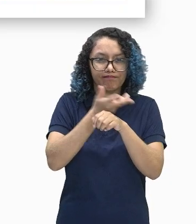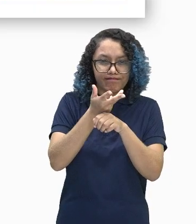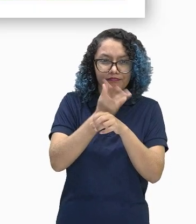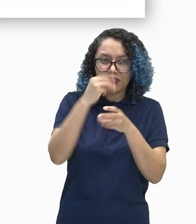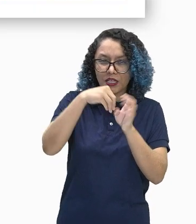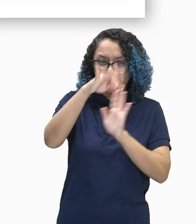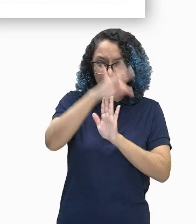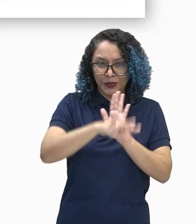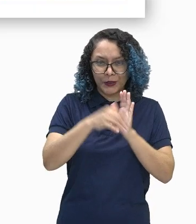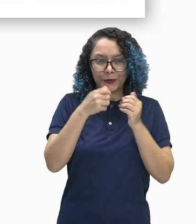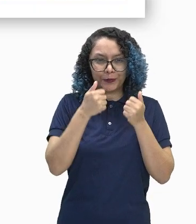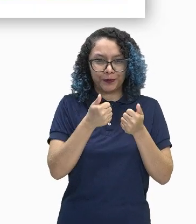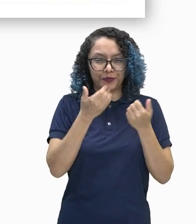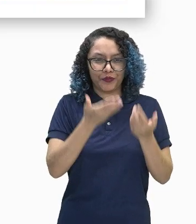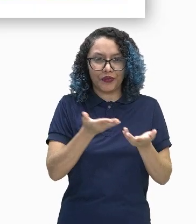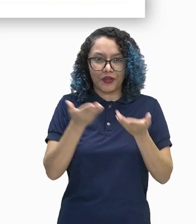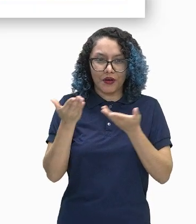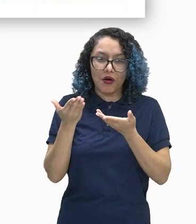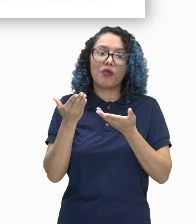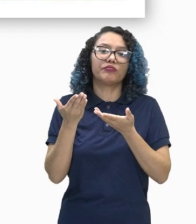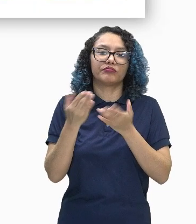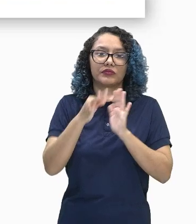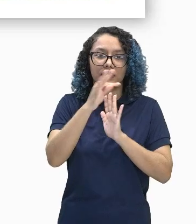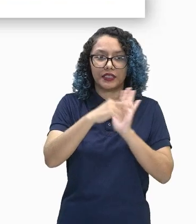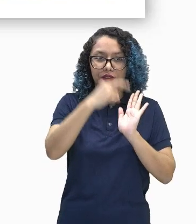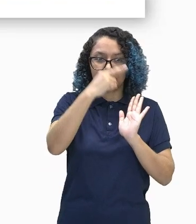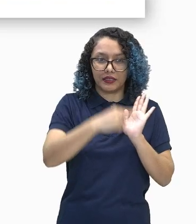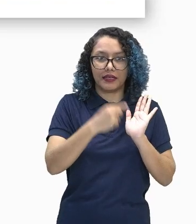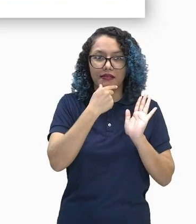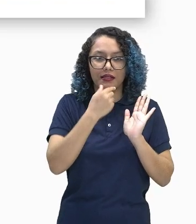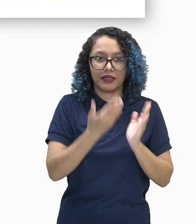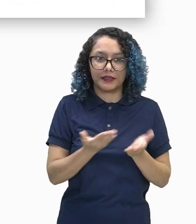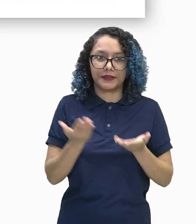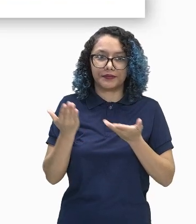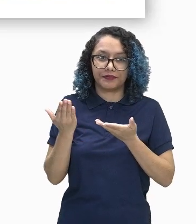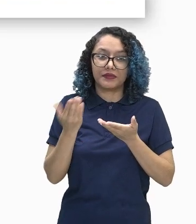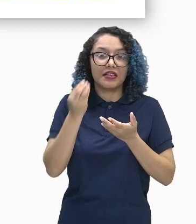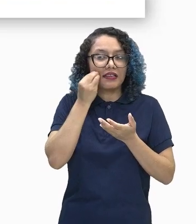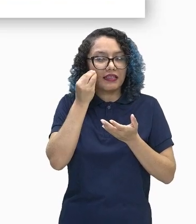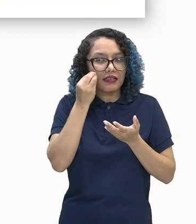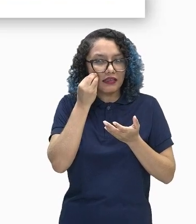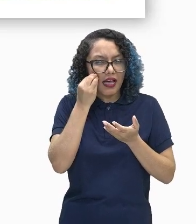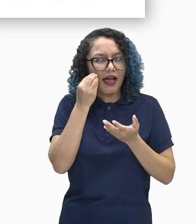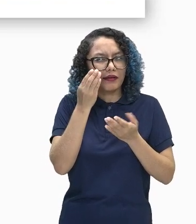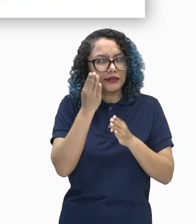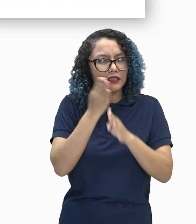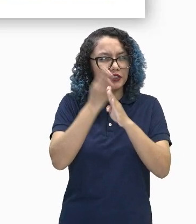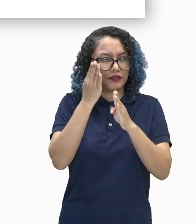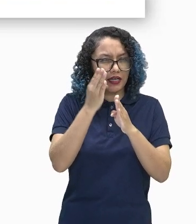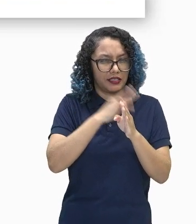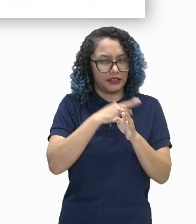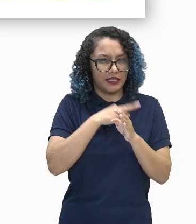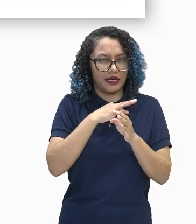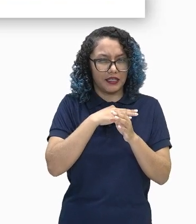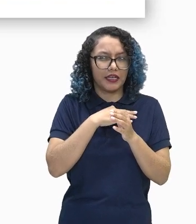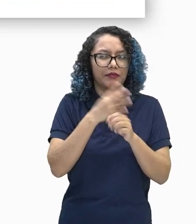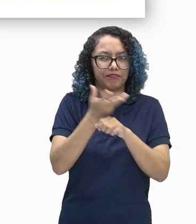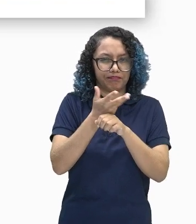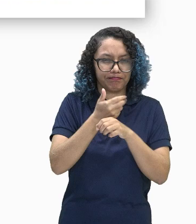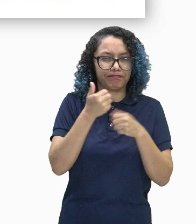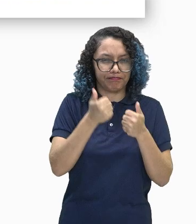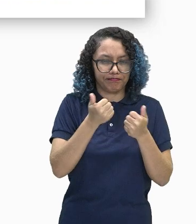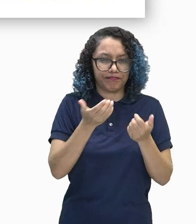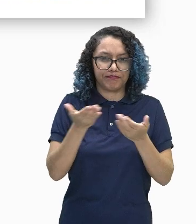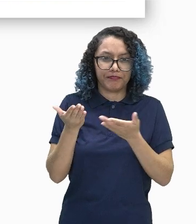temos aqui esse texto, Identifying Persuasion Techniques. Então, a gente vai tentar identificar as técnicas de persuasão